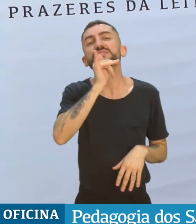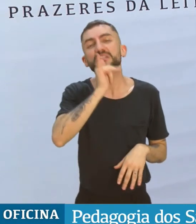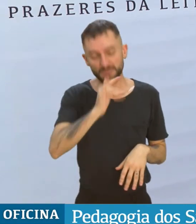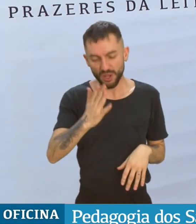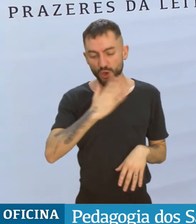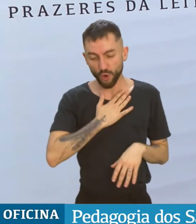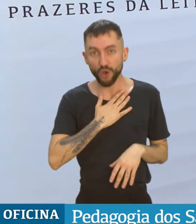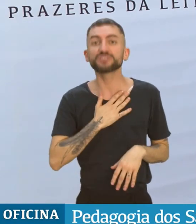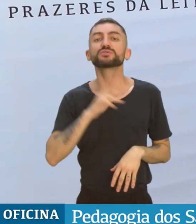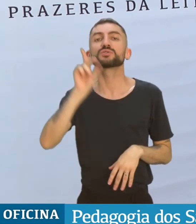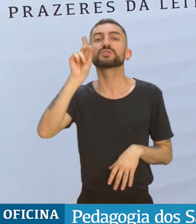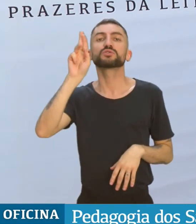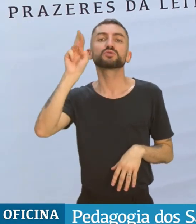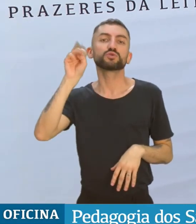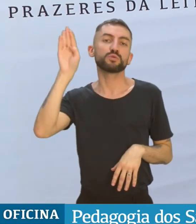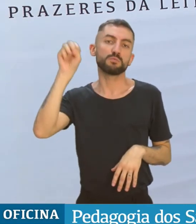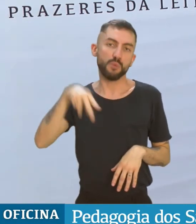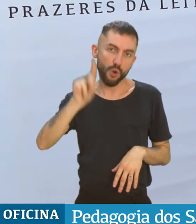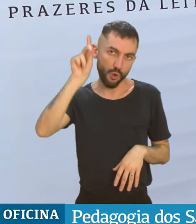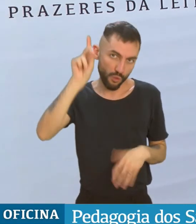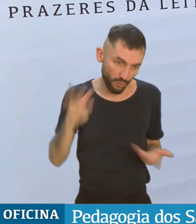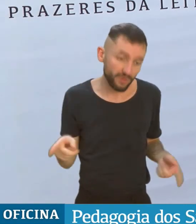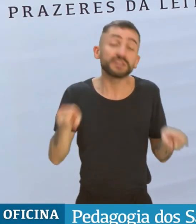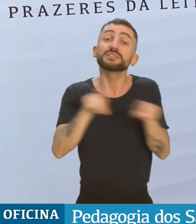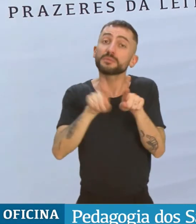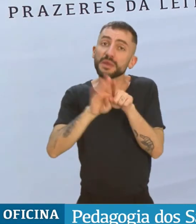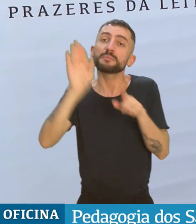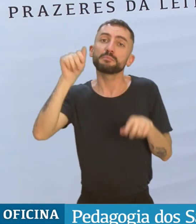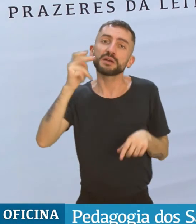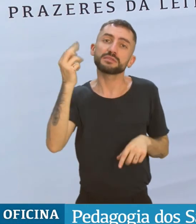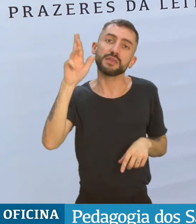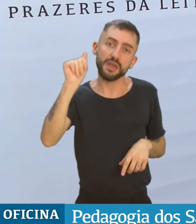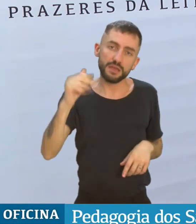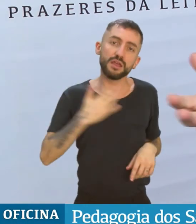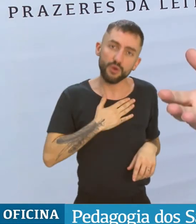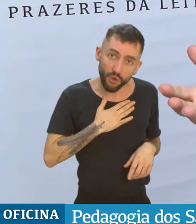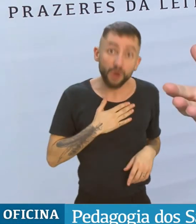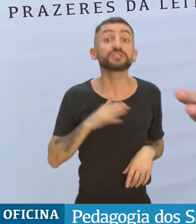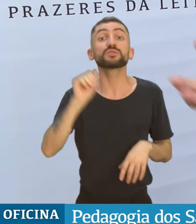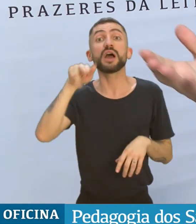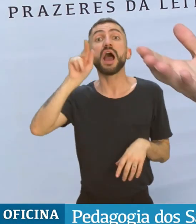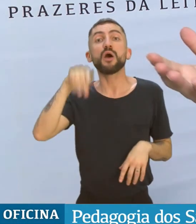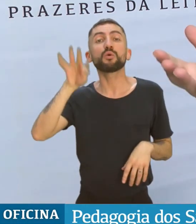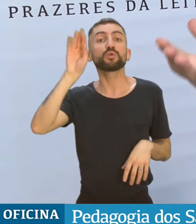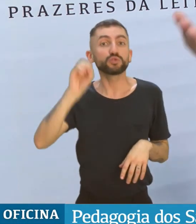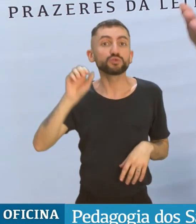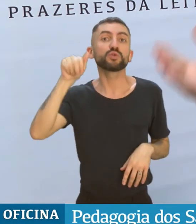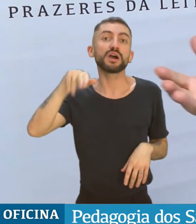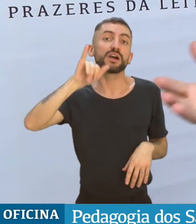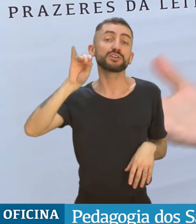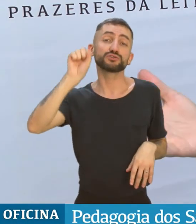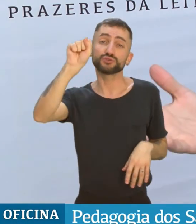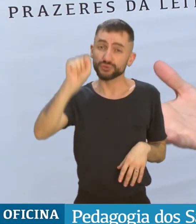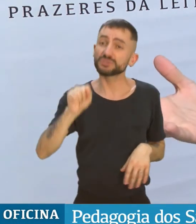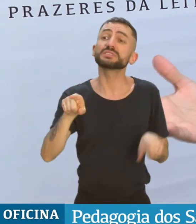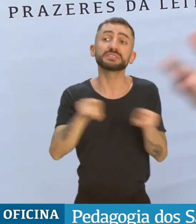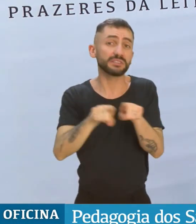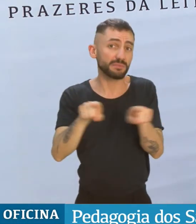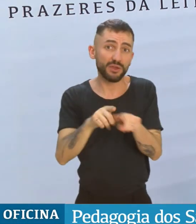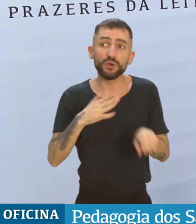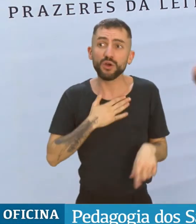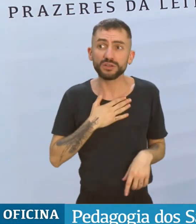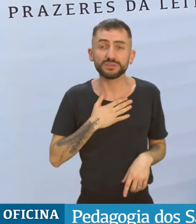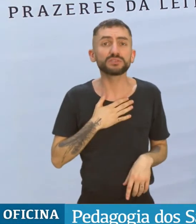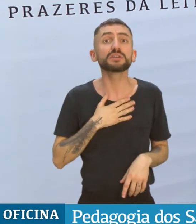Eu falo muito Drummond, eu falo muito Bandeira, eu gosto muito do Augusto dos Anjos. Augusto dos Anjos vê-se.